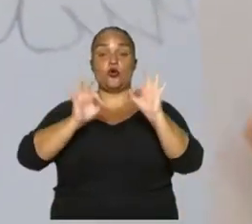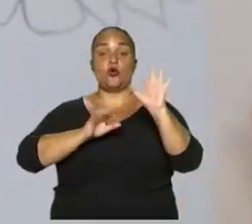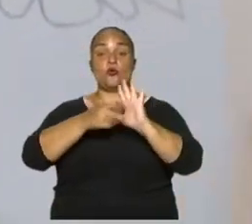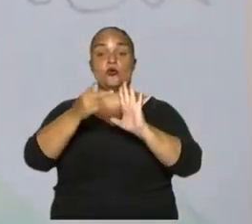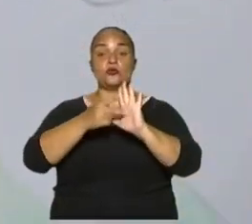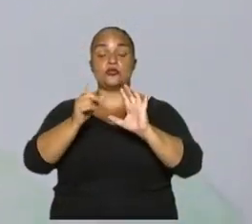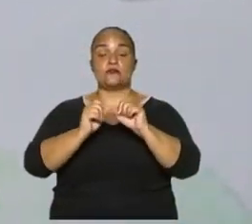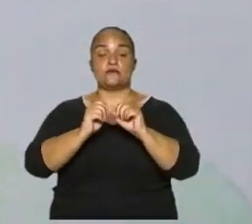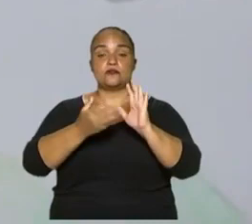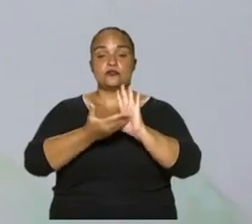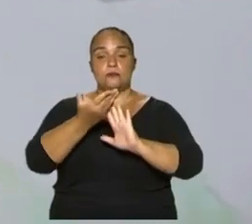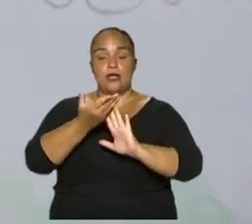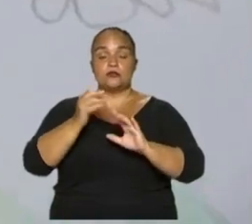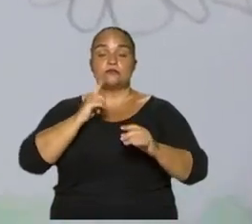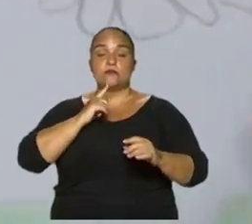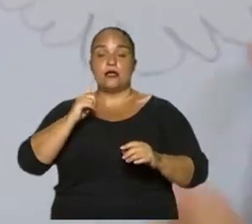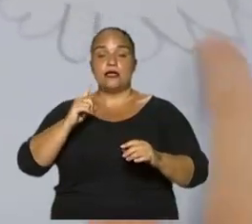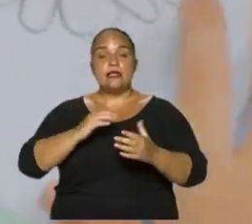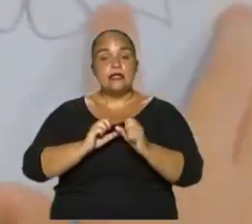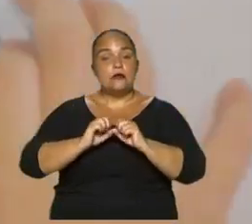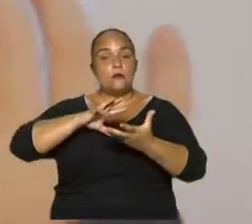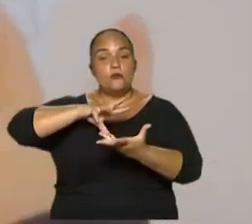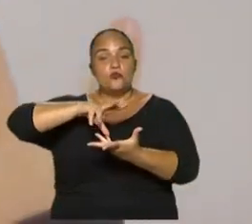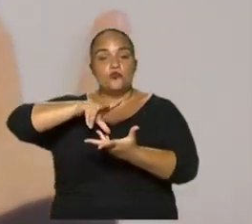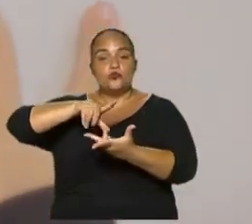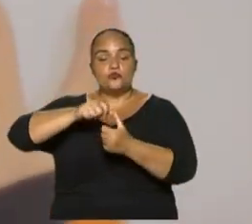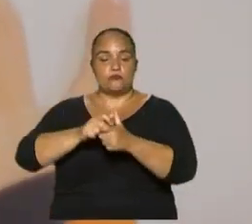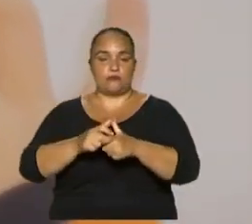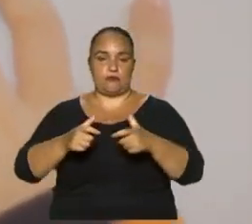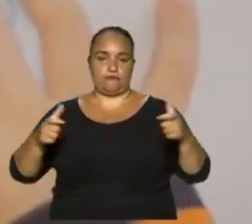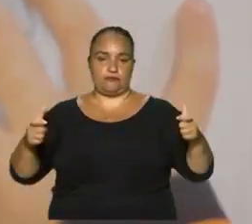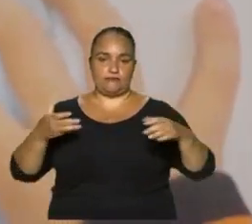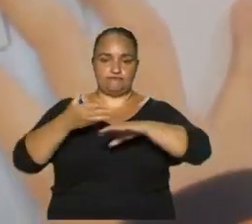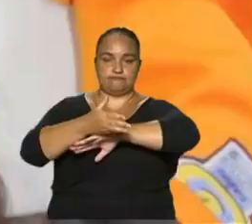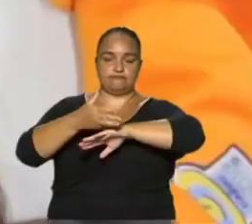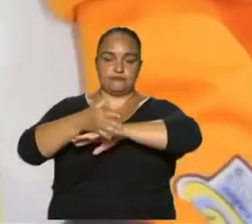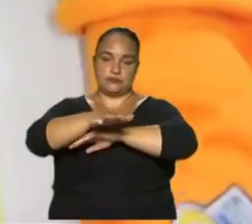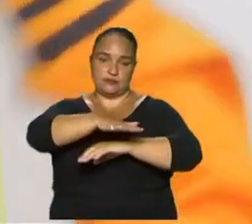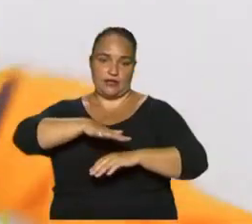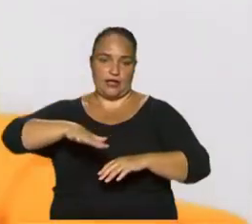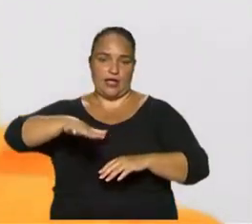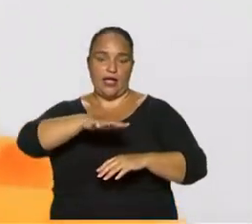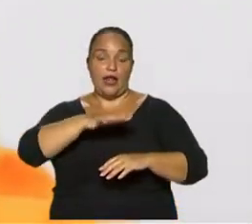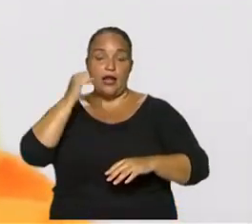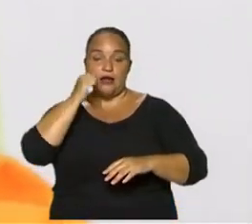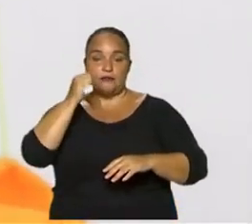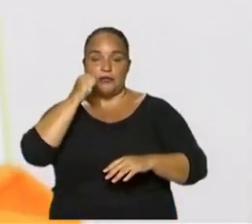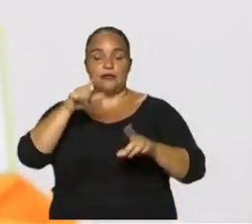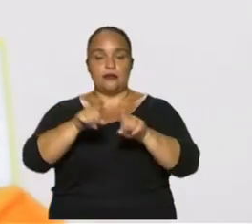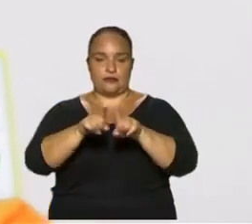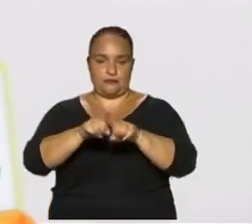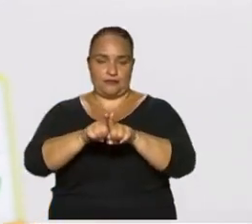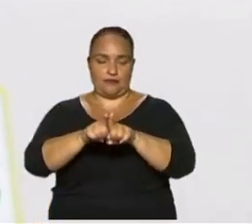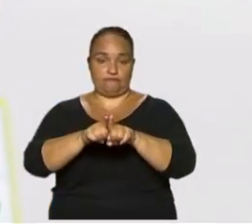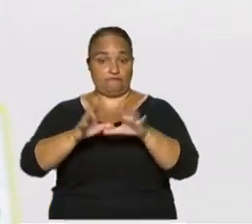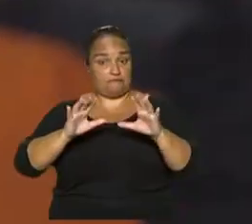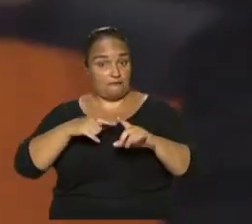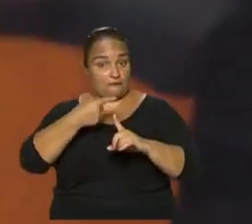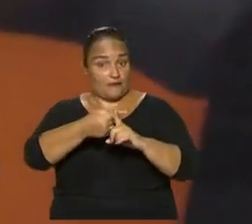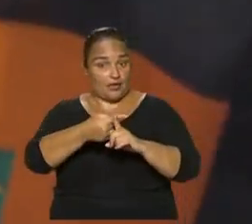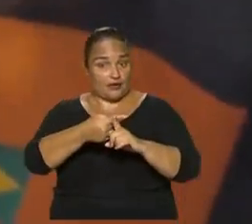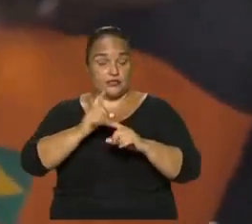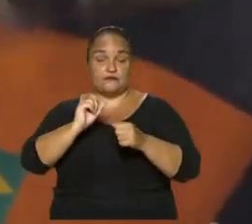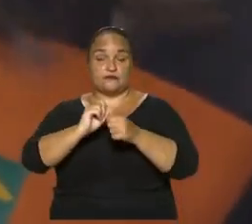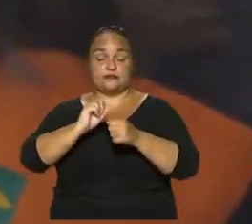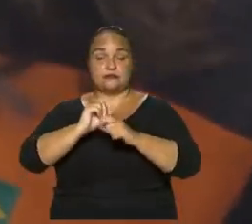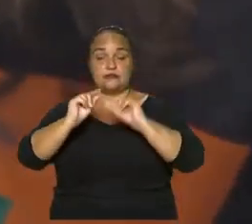de uma iniciativa mundial que quer ampliar o acesso dessas áreas às meninas também. E mais, fazer